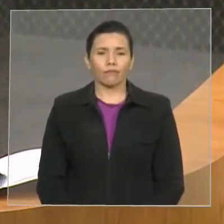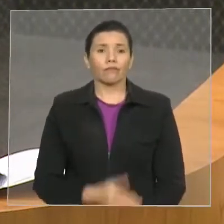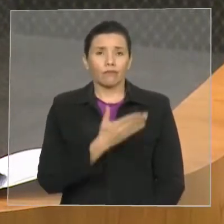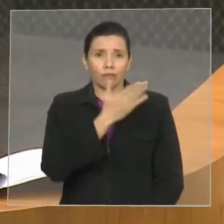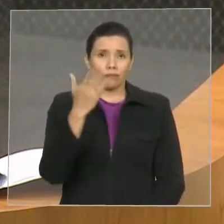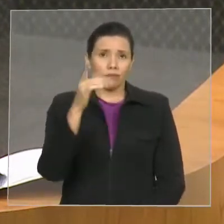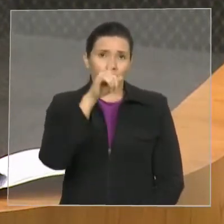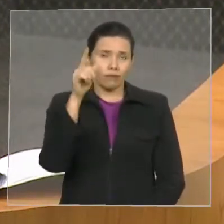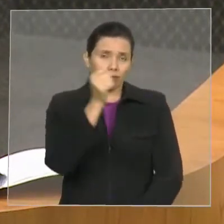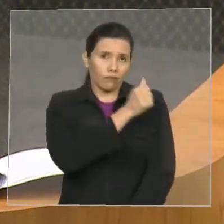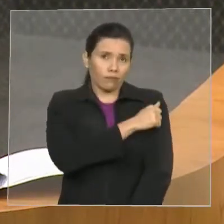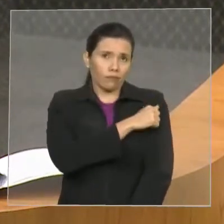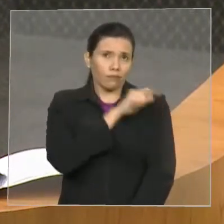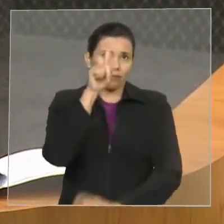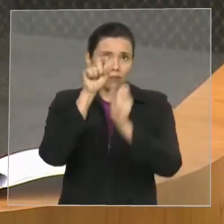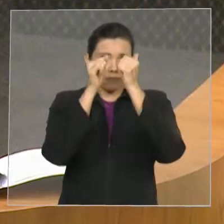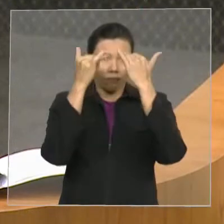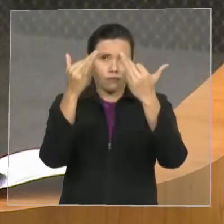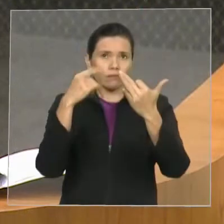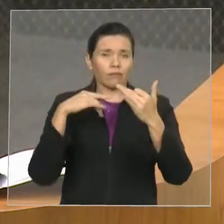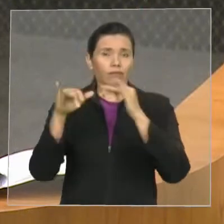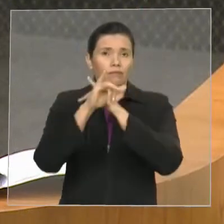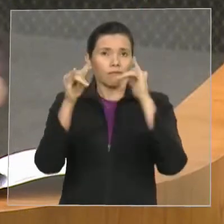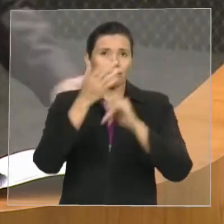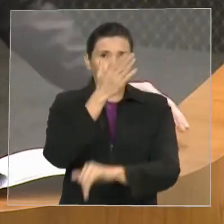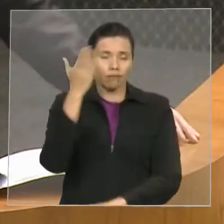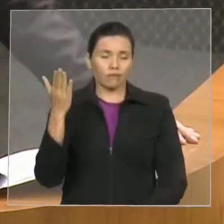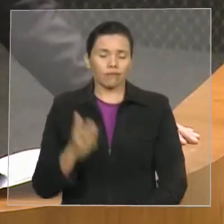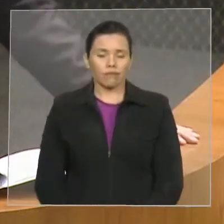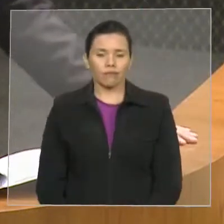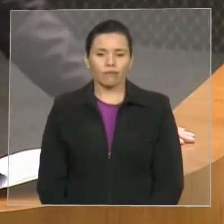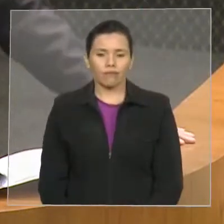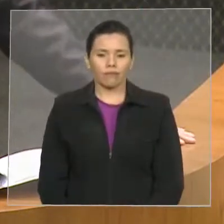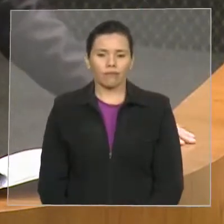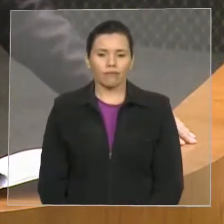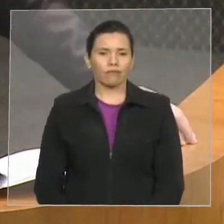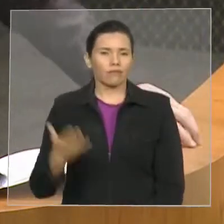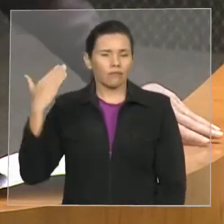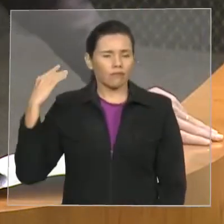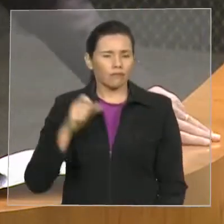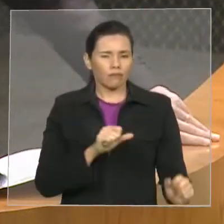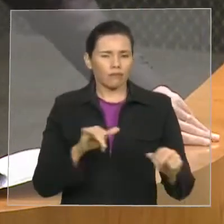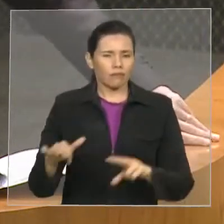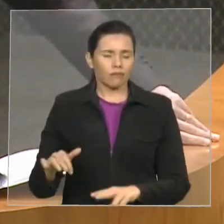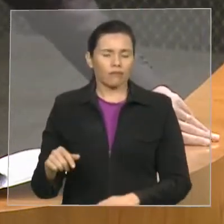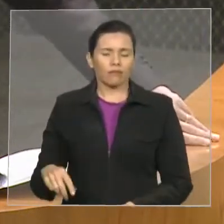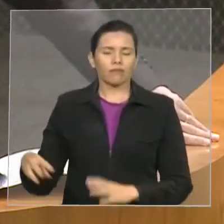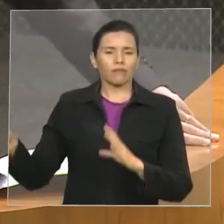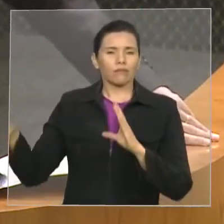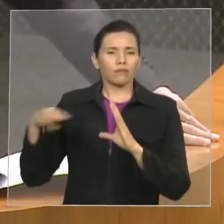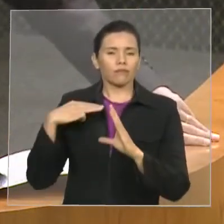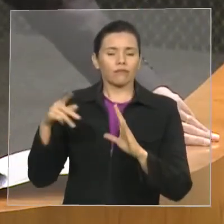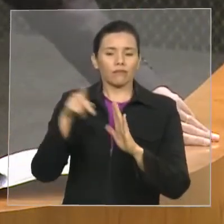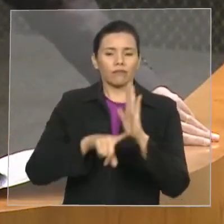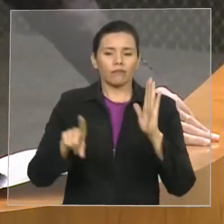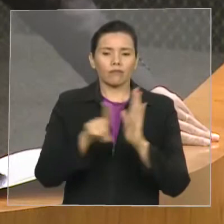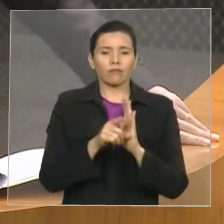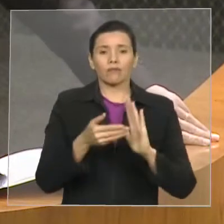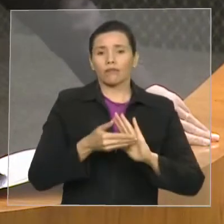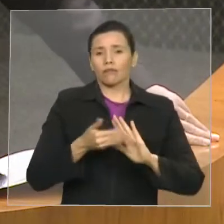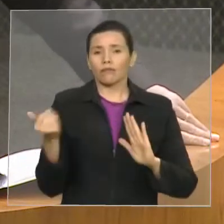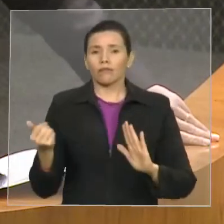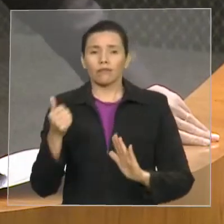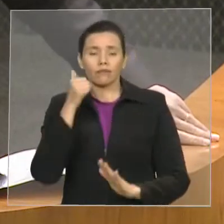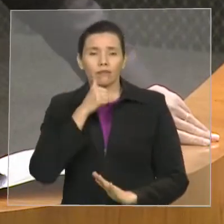estudantes, nas últimas 2 semanas, o governador Flávio Dino mandou um projeto para cá, retirando as mulheres do Conselho